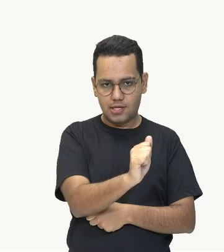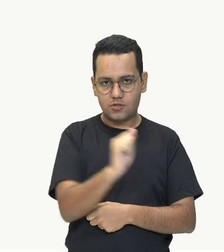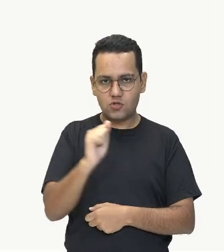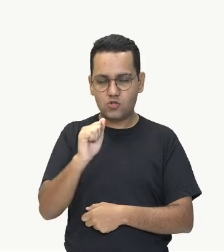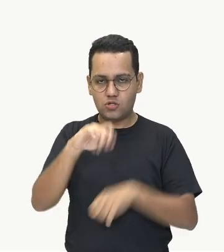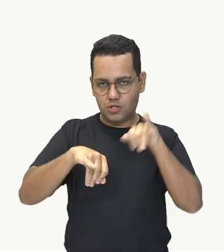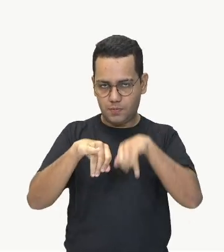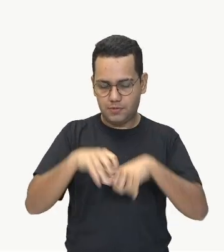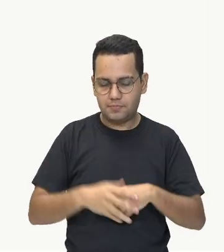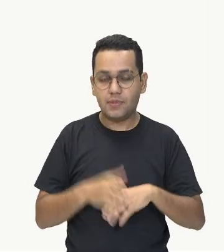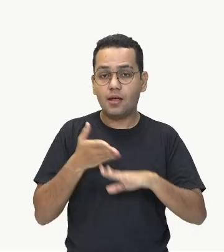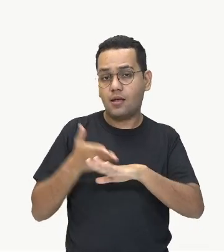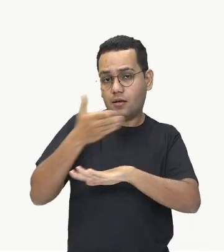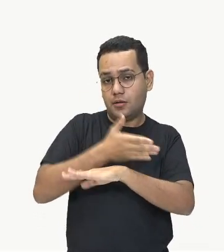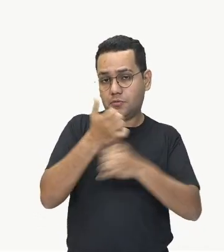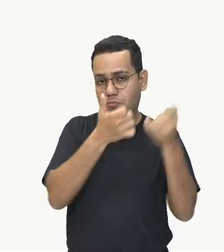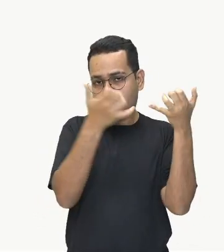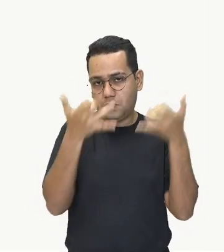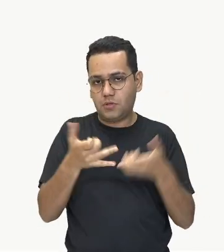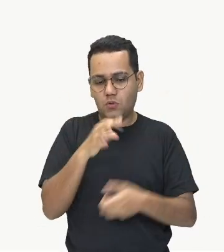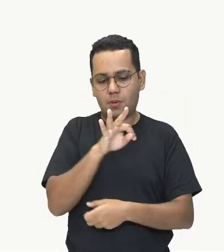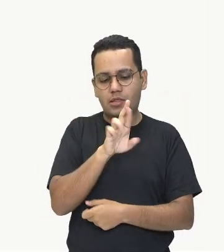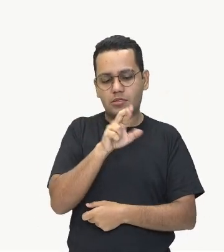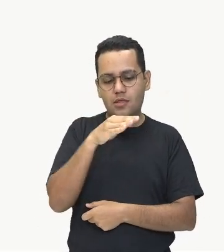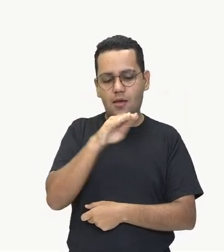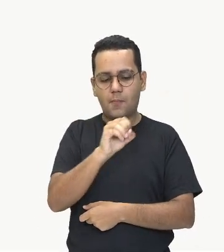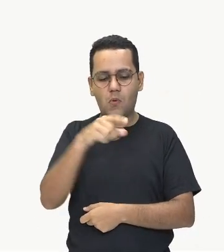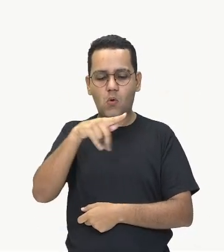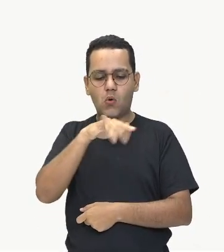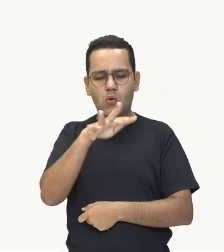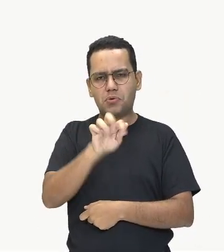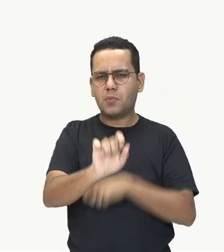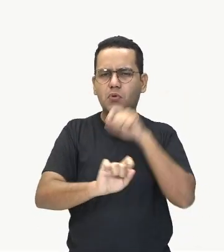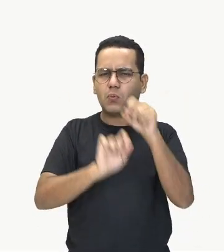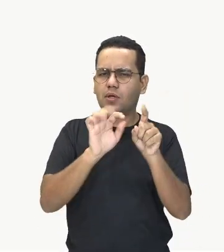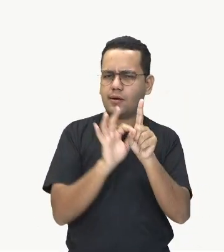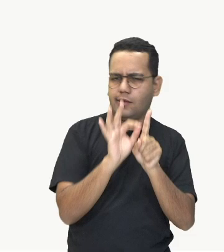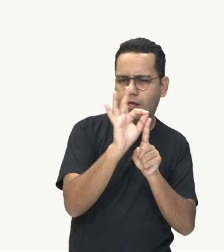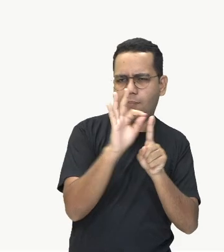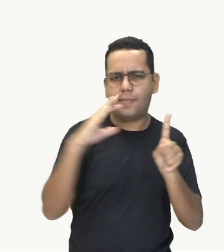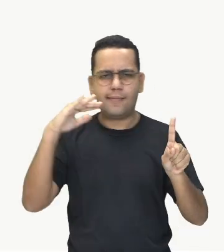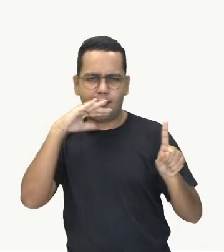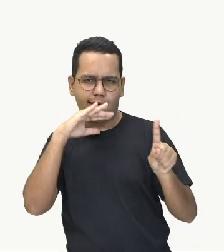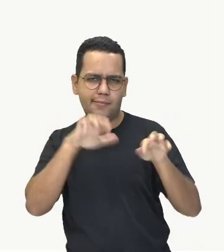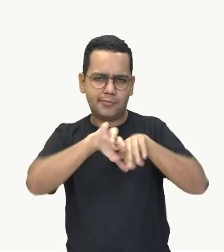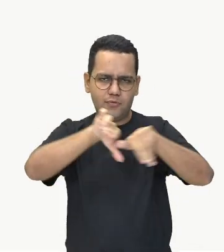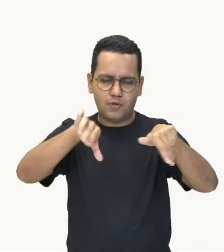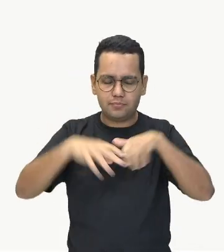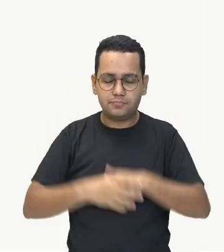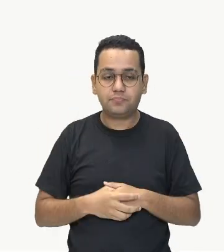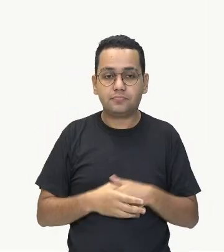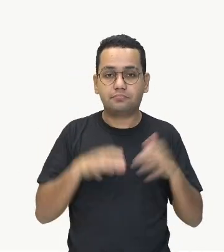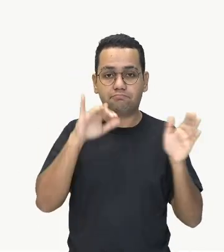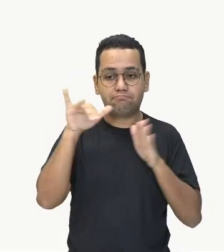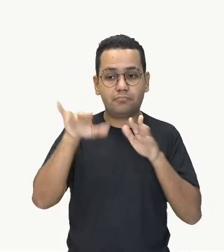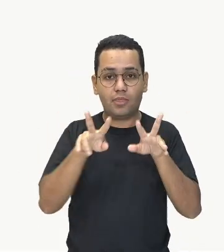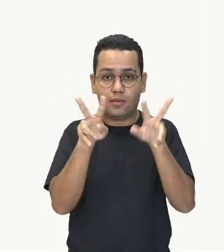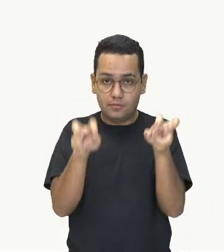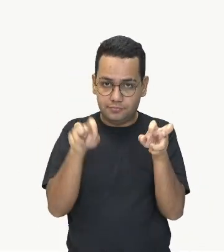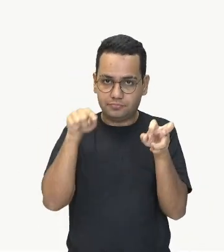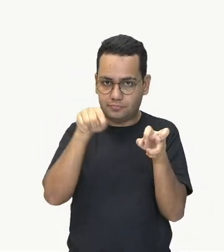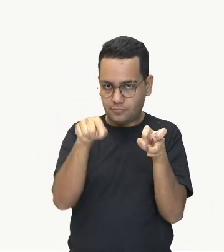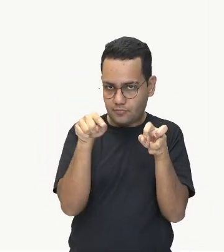falando sobre temperatura calor agora a gente tá na cinética química nós estamos falando do ramo da